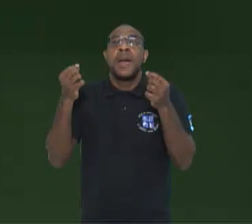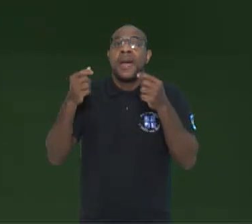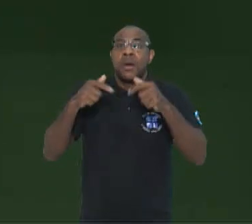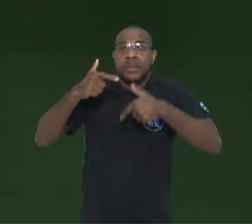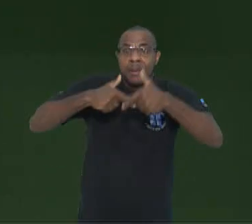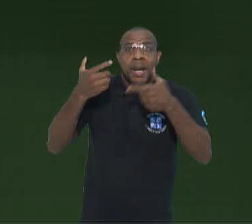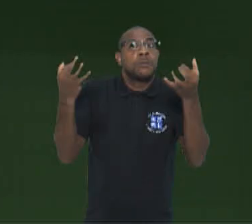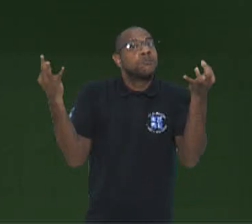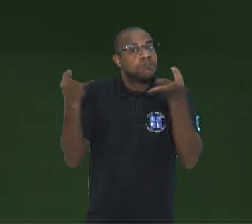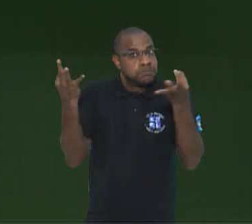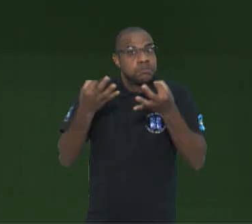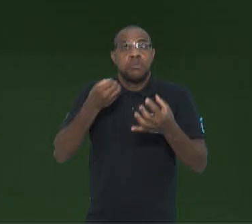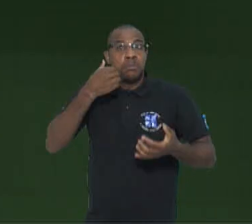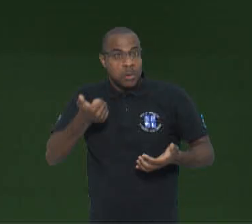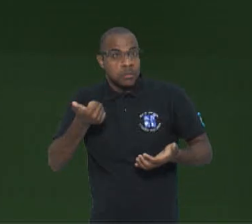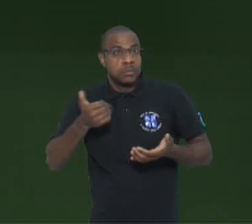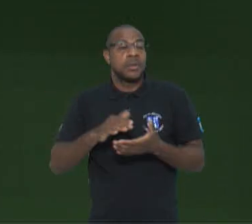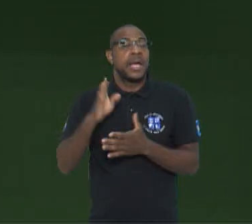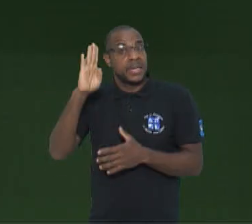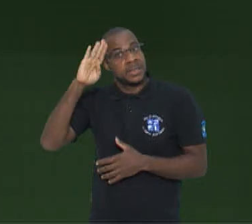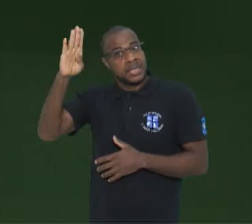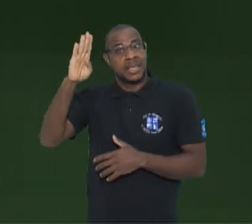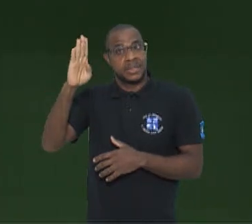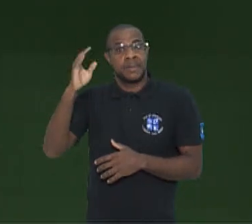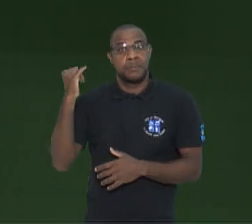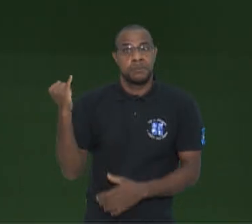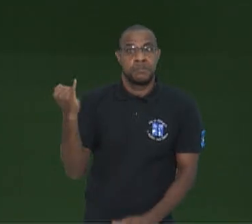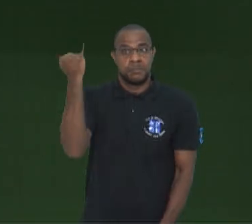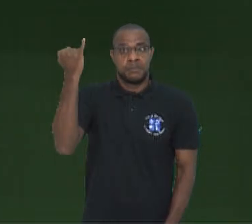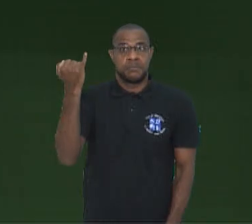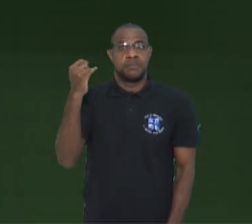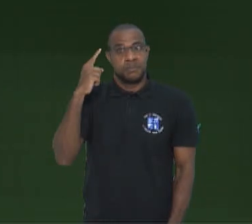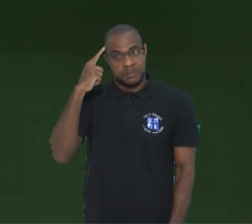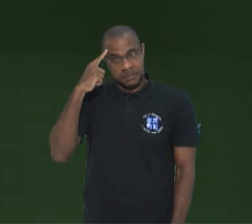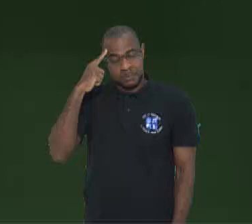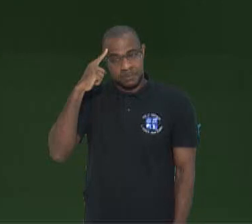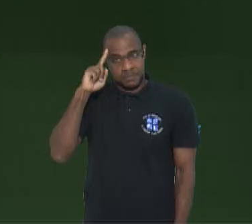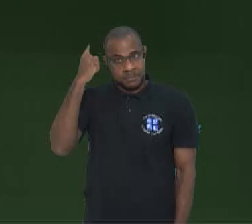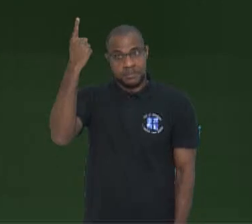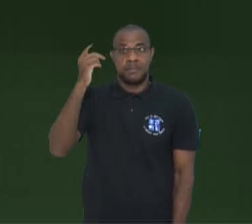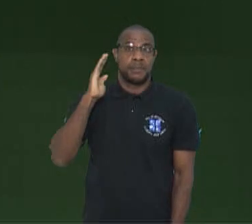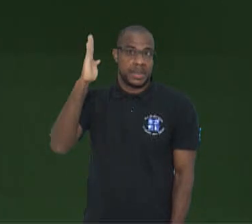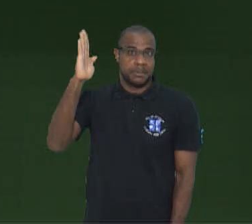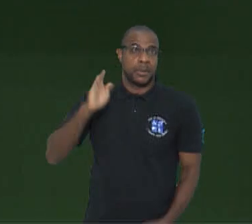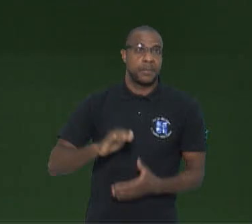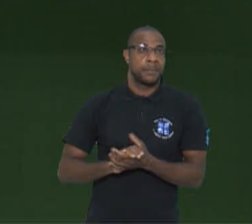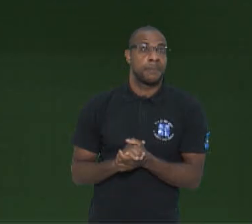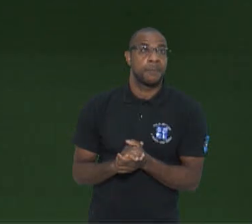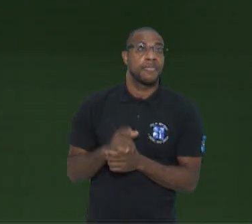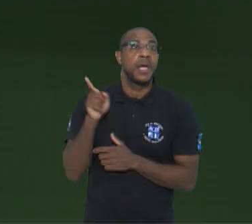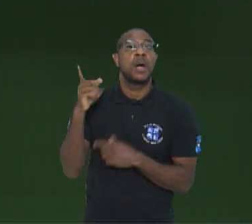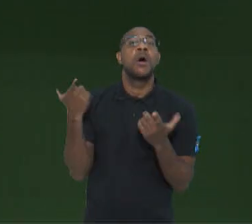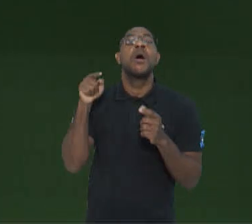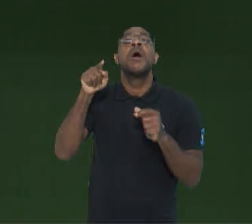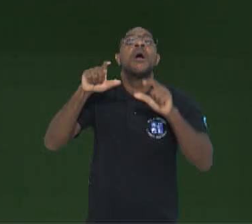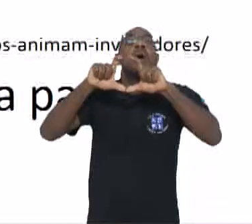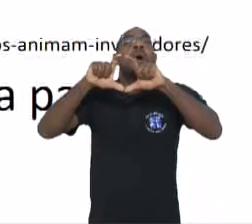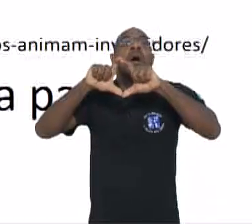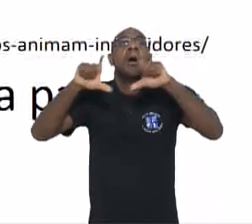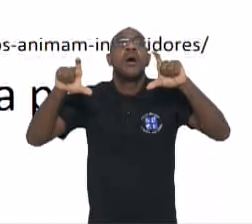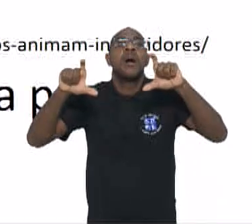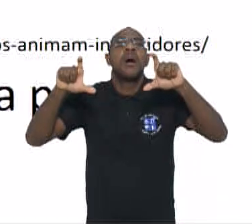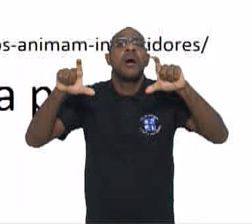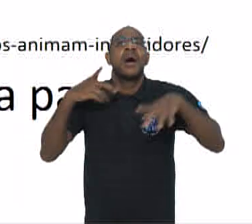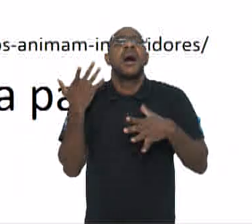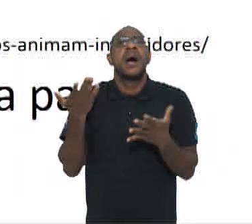ideias principais, né, daquele parágrafo. E agora, neste fragmento, apesar de